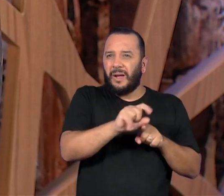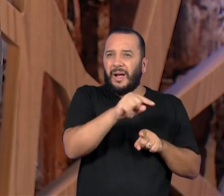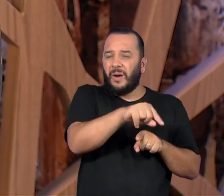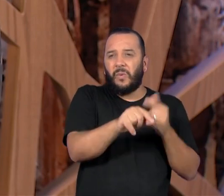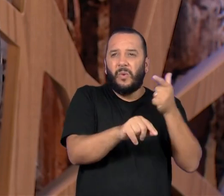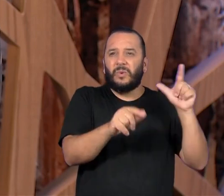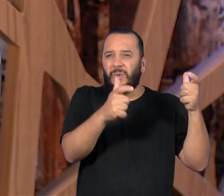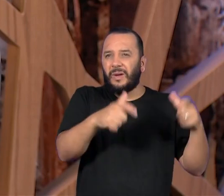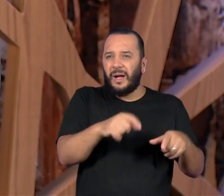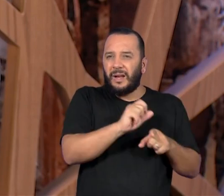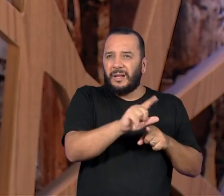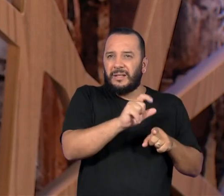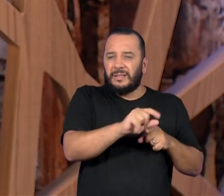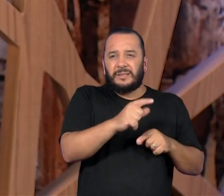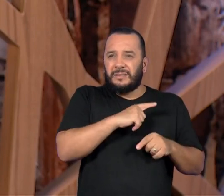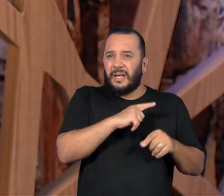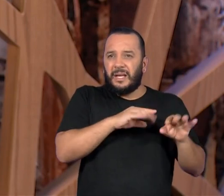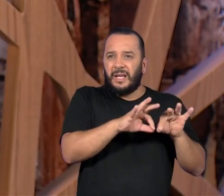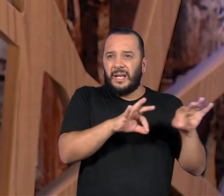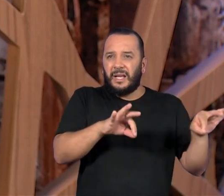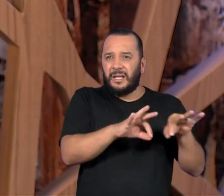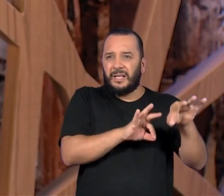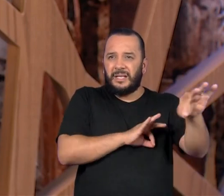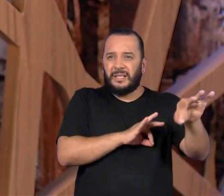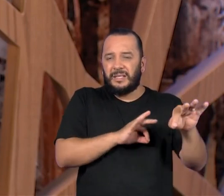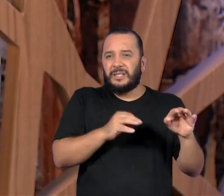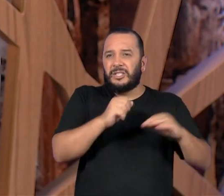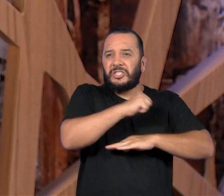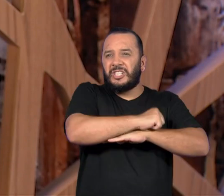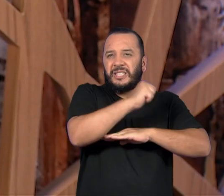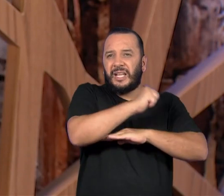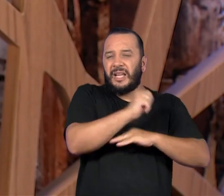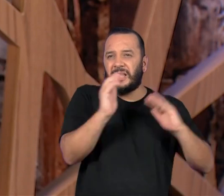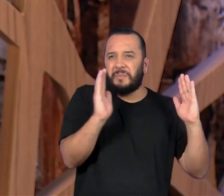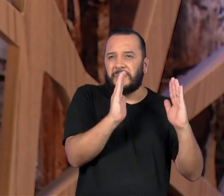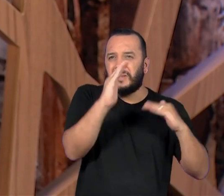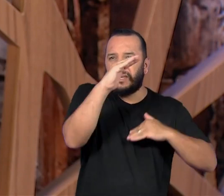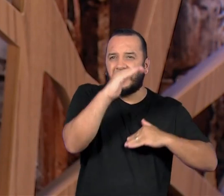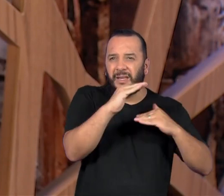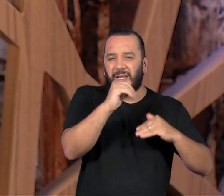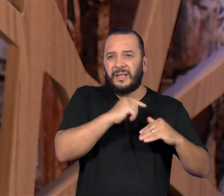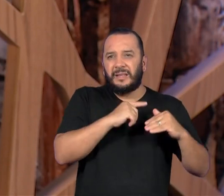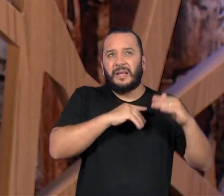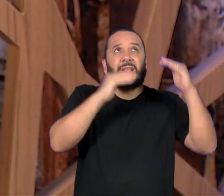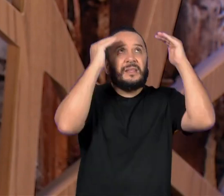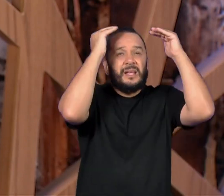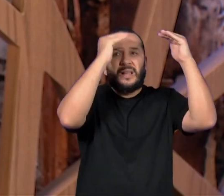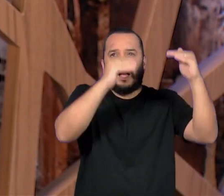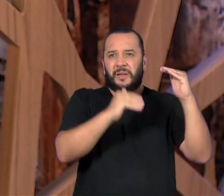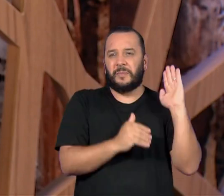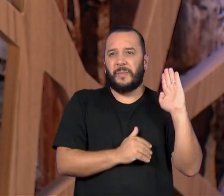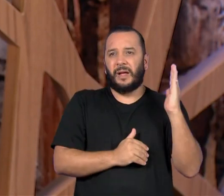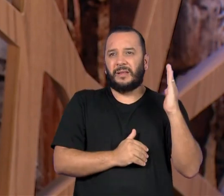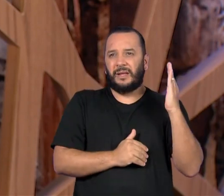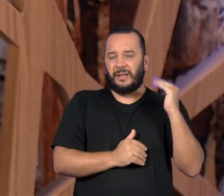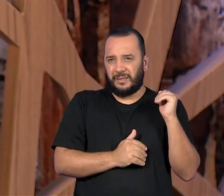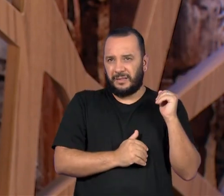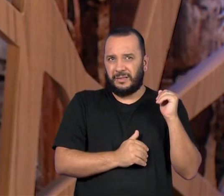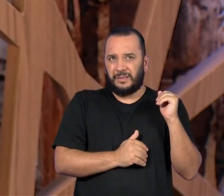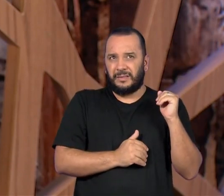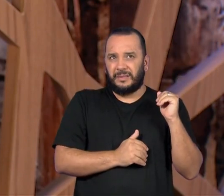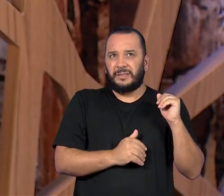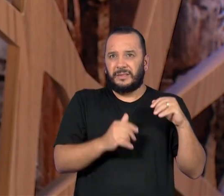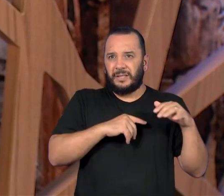exatamente a mesma estrutura, 3 metros quadrados, uma janela minúscula, sem ventilação e com teto de madeira, só que com as áreas